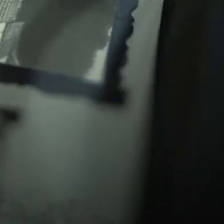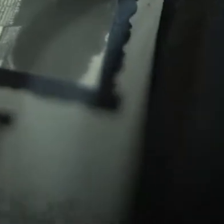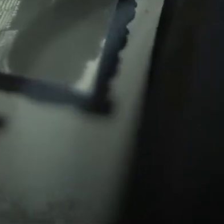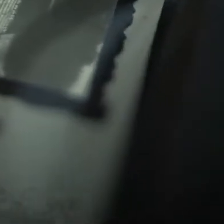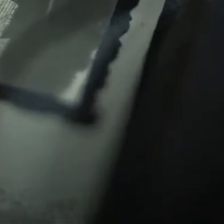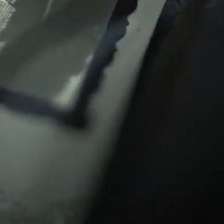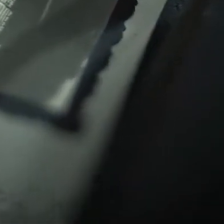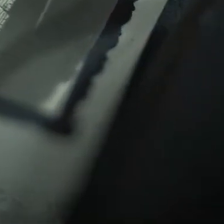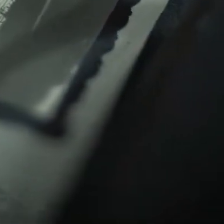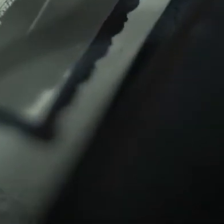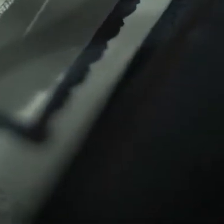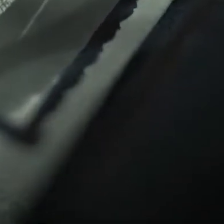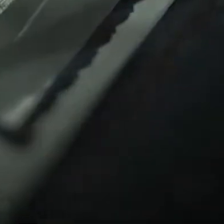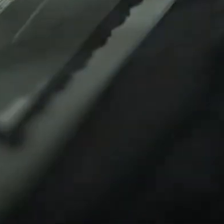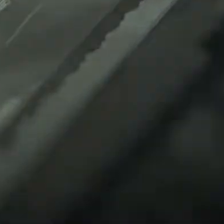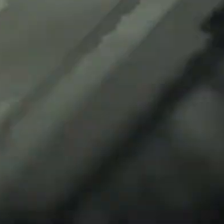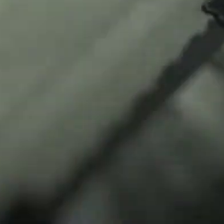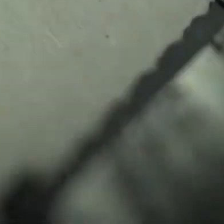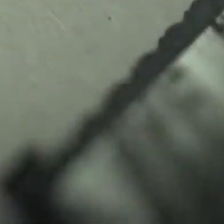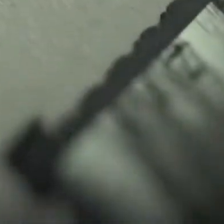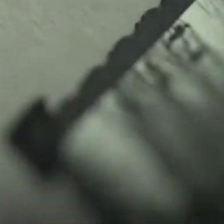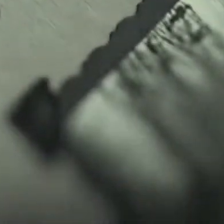E aí